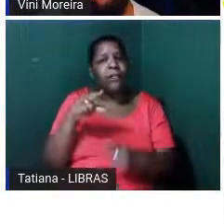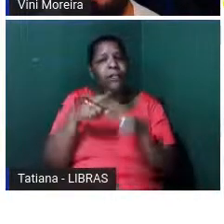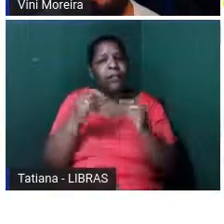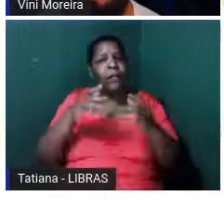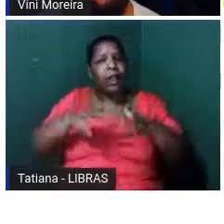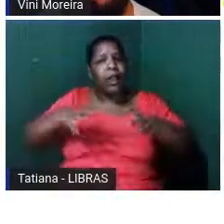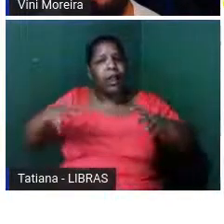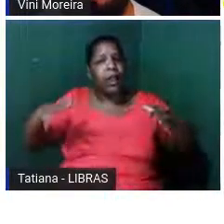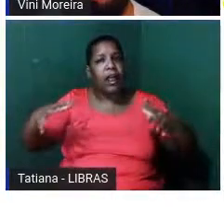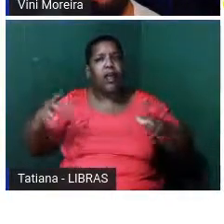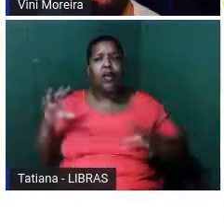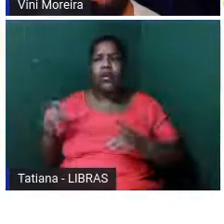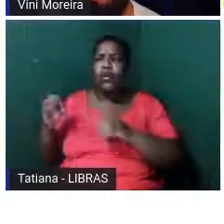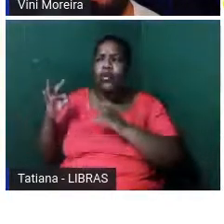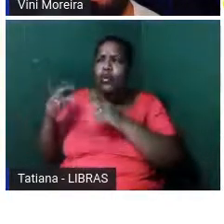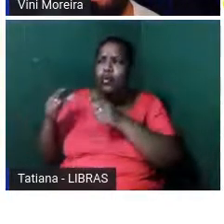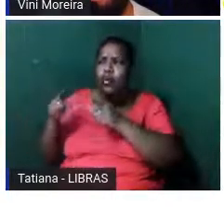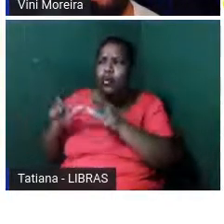estou